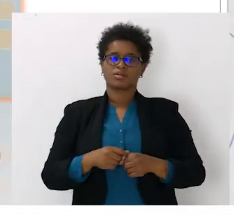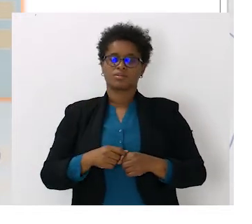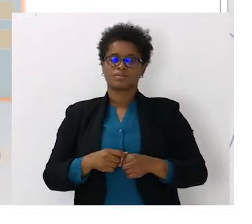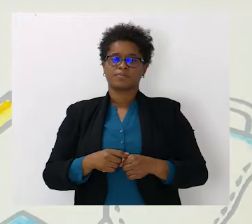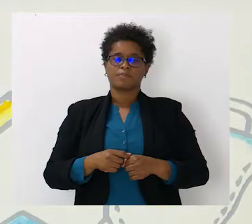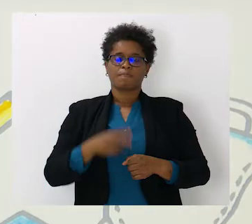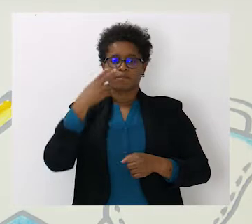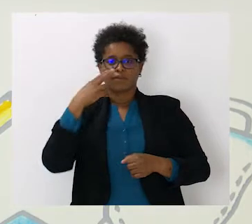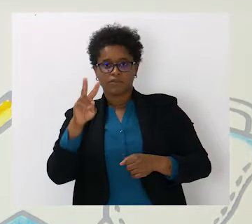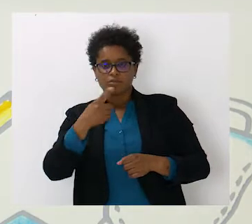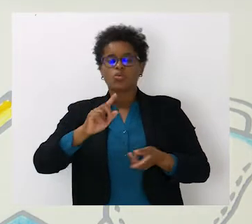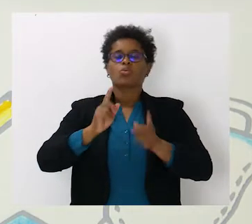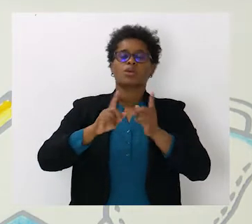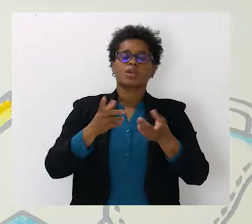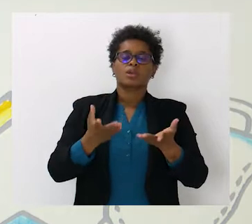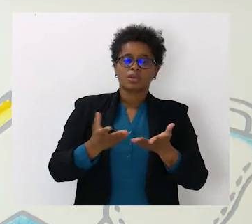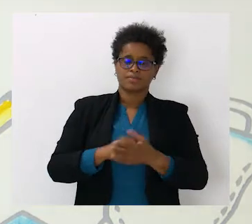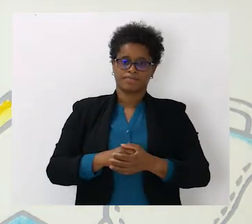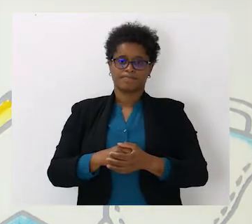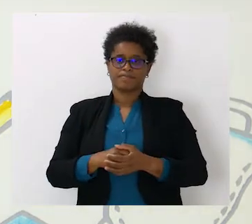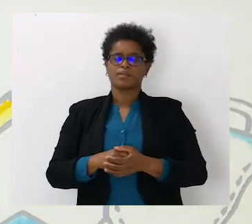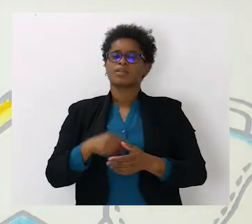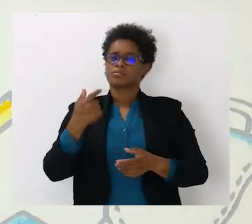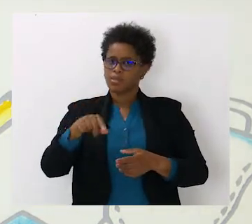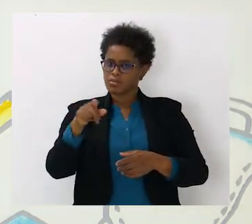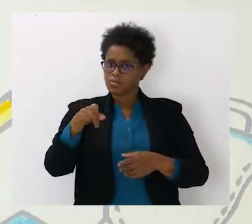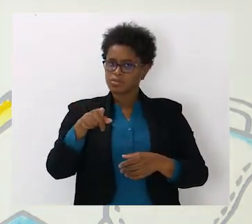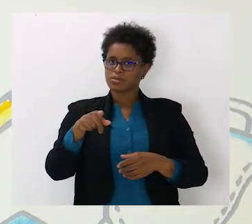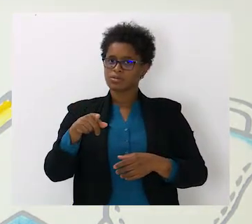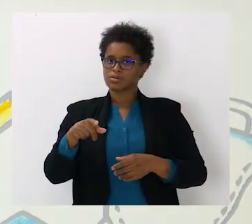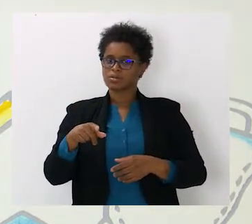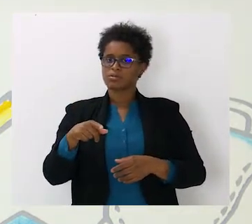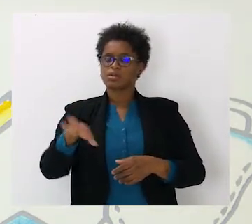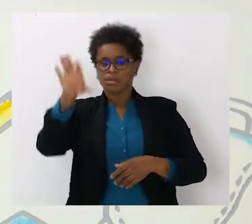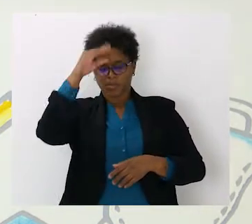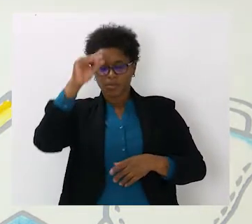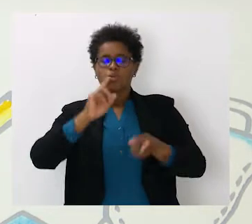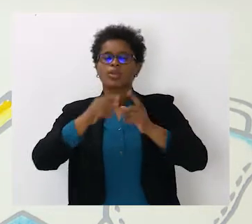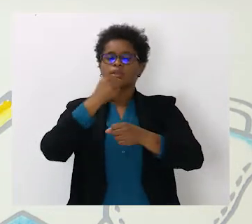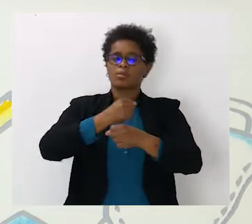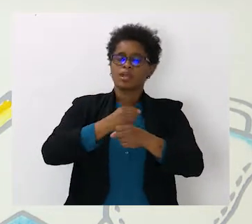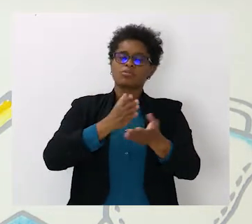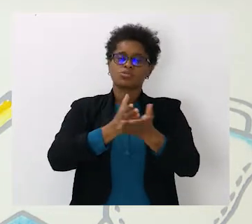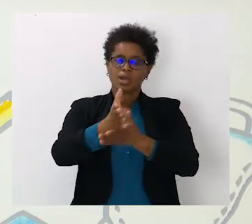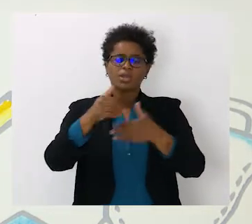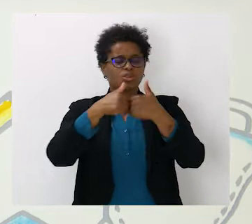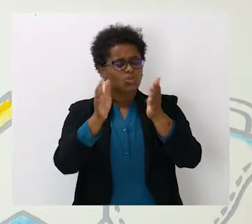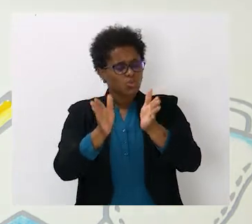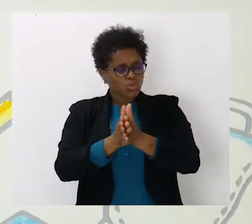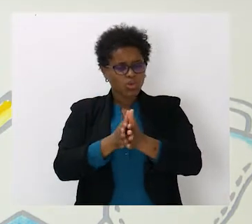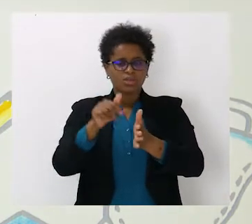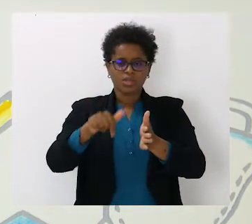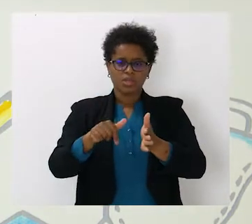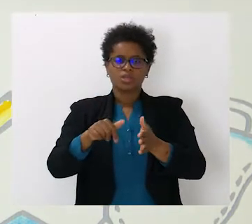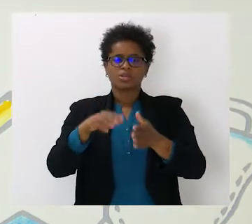aula para vermos o que de facto temos que reter, ou então o que tratamos durante